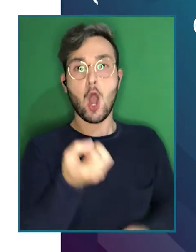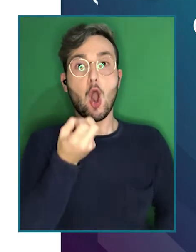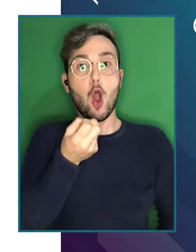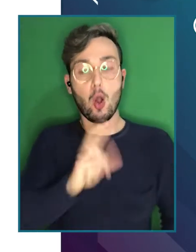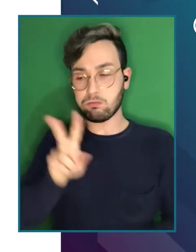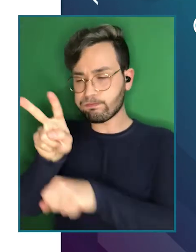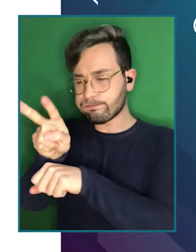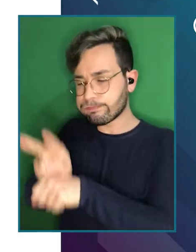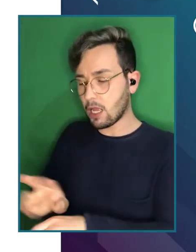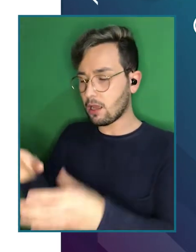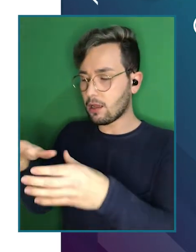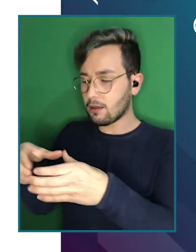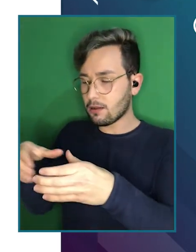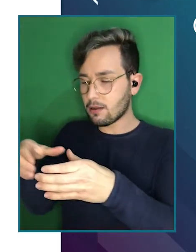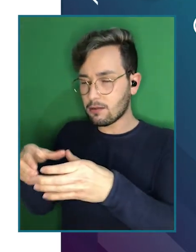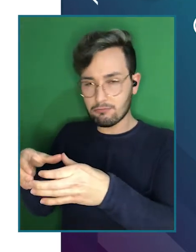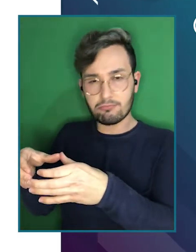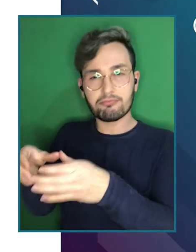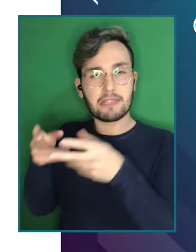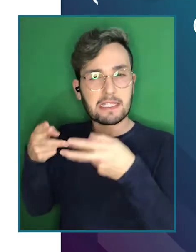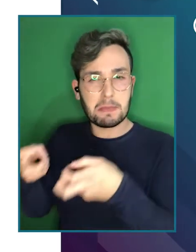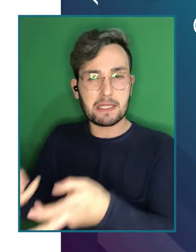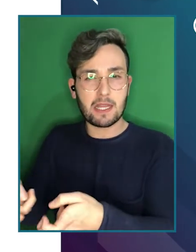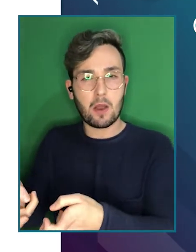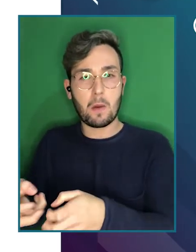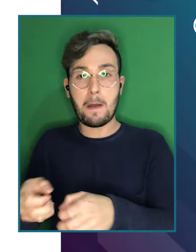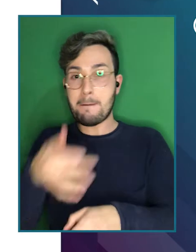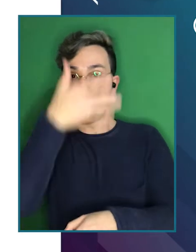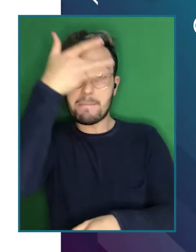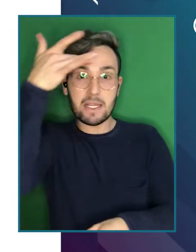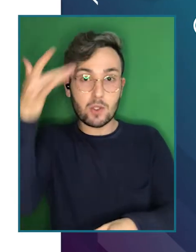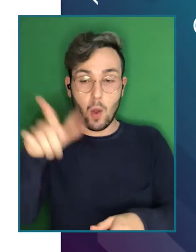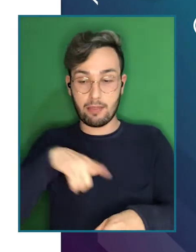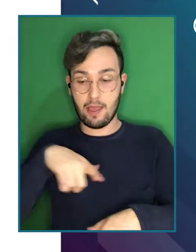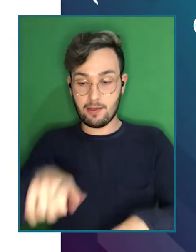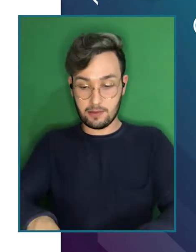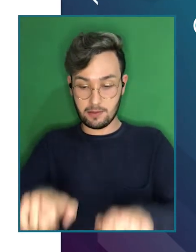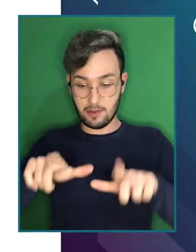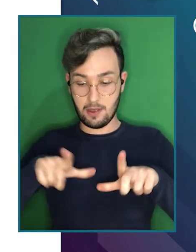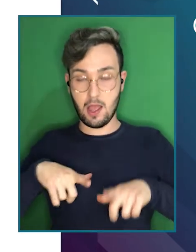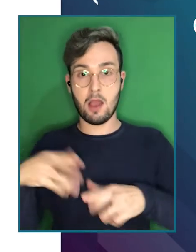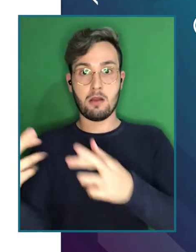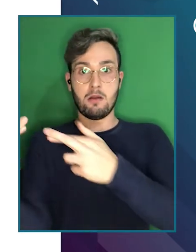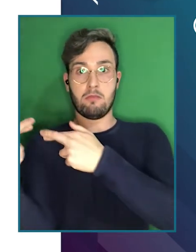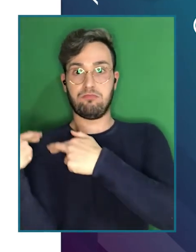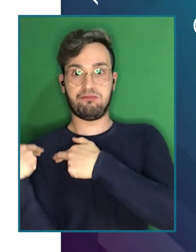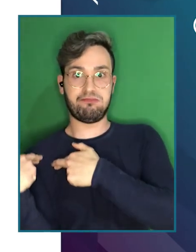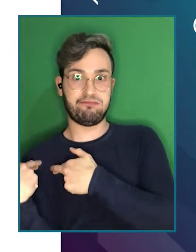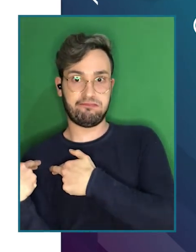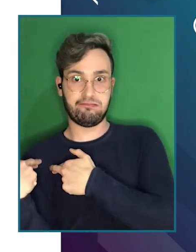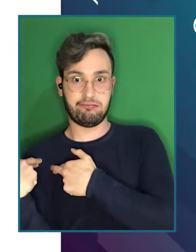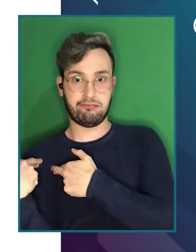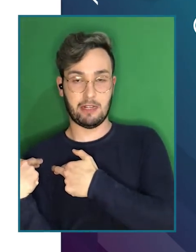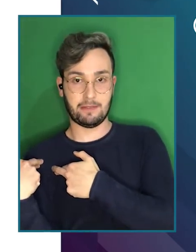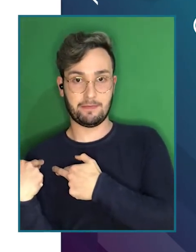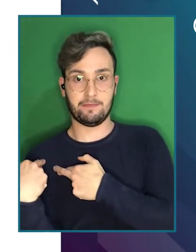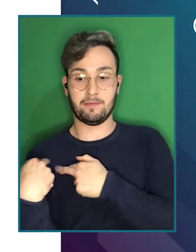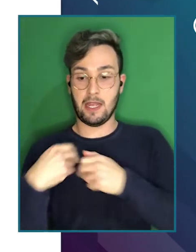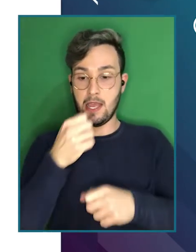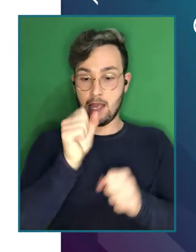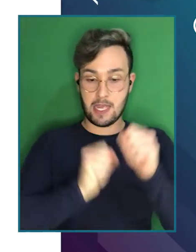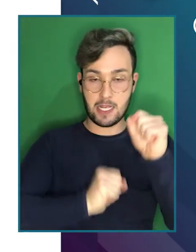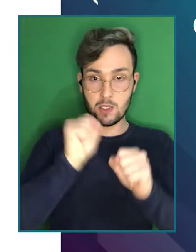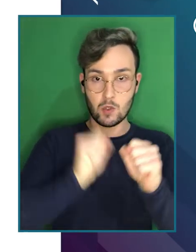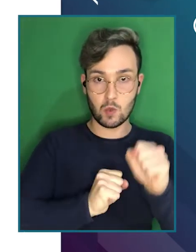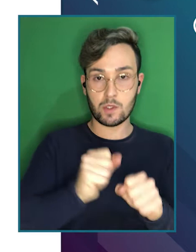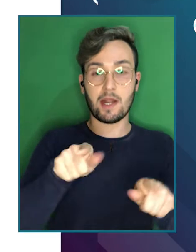equipamentos ou supervisionar equipes de inspeção, a pessoa certificada tem grande responsabilidade nas mãos: manter